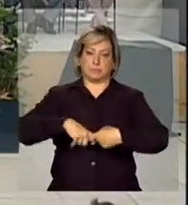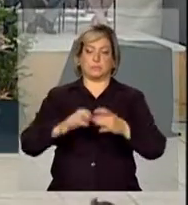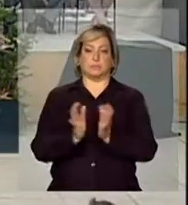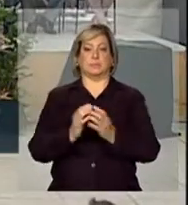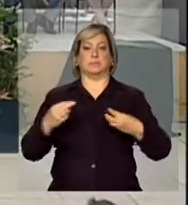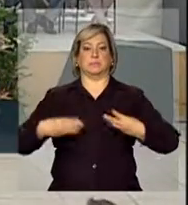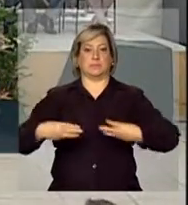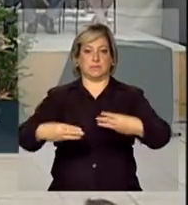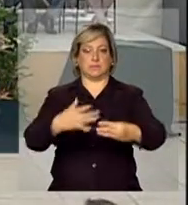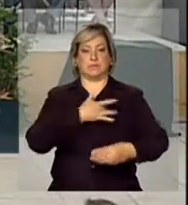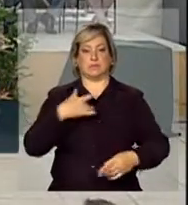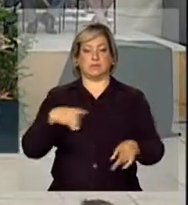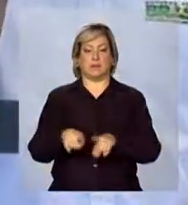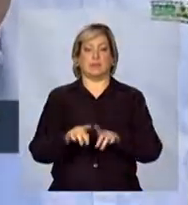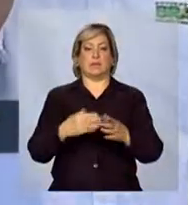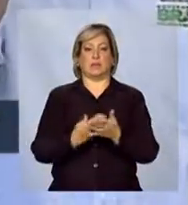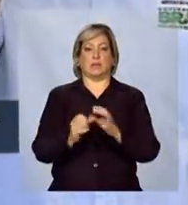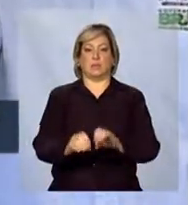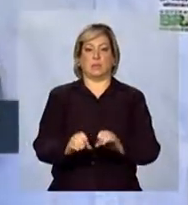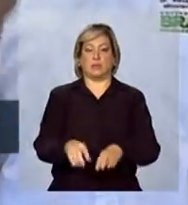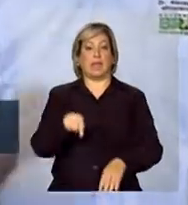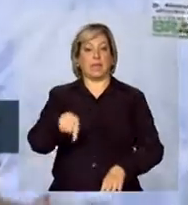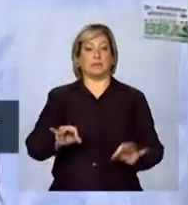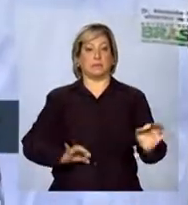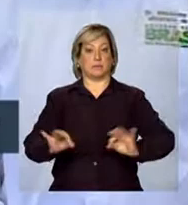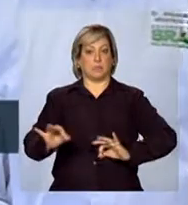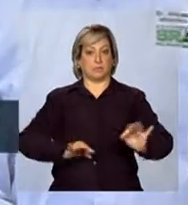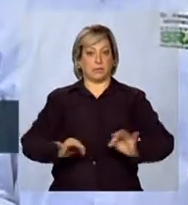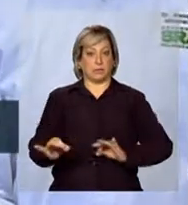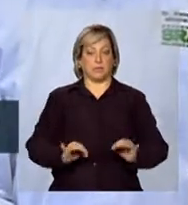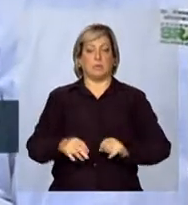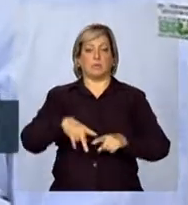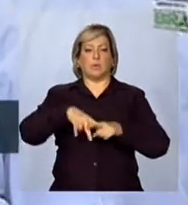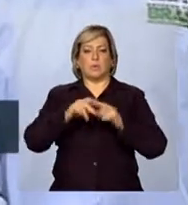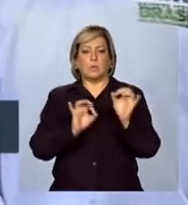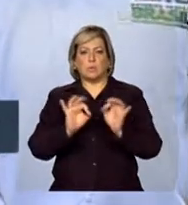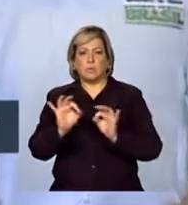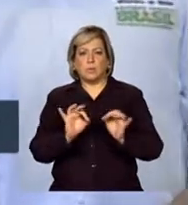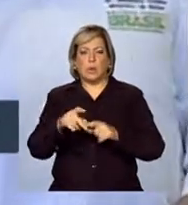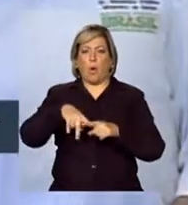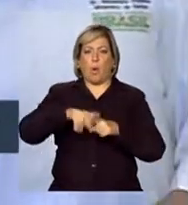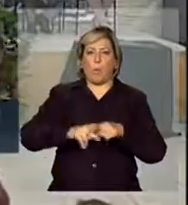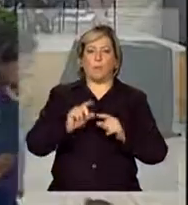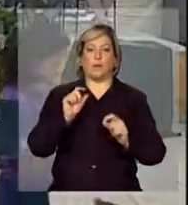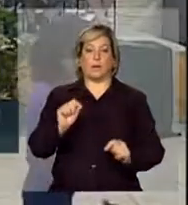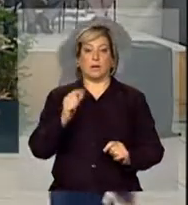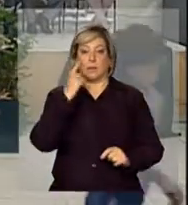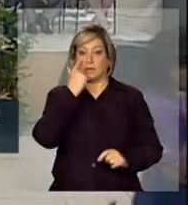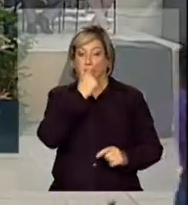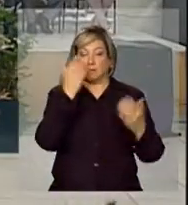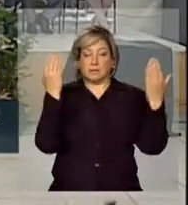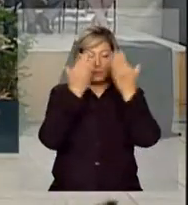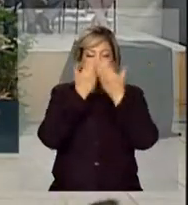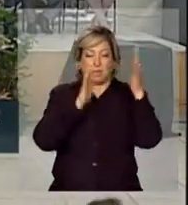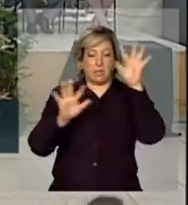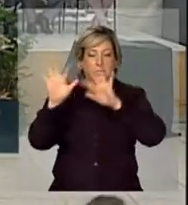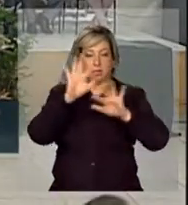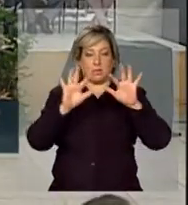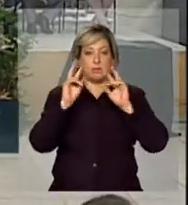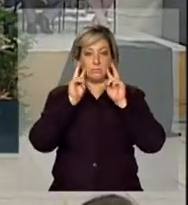esse projeto atua na identificação na correção de problemas de visão dos educandos de escolas